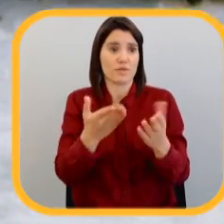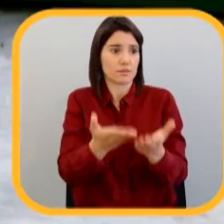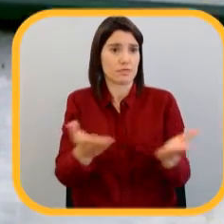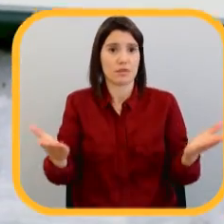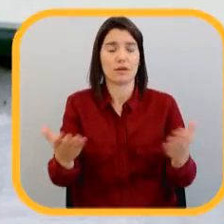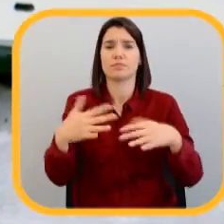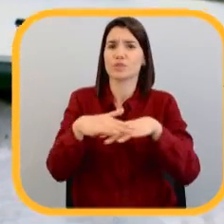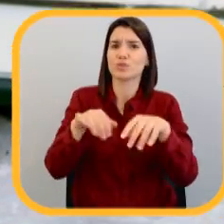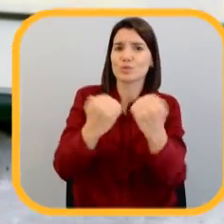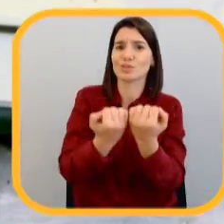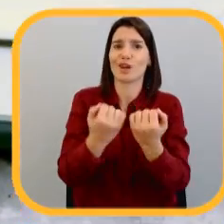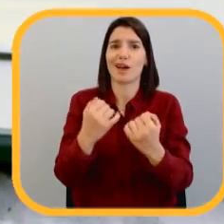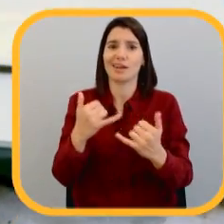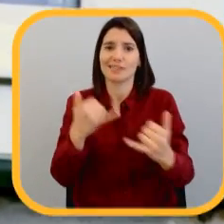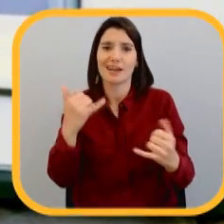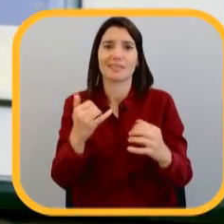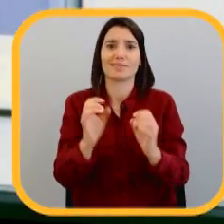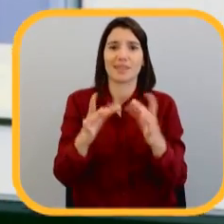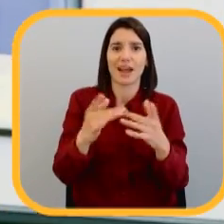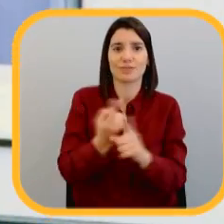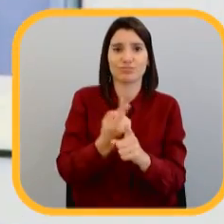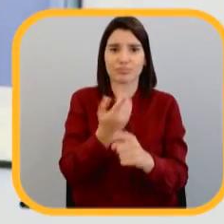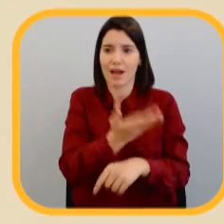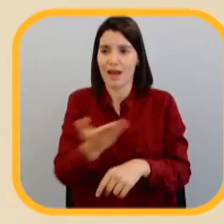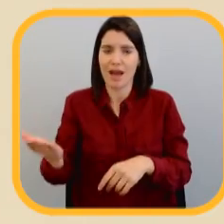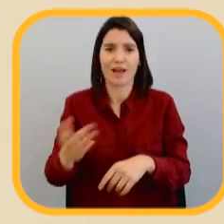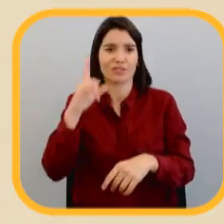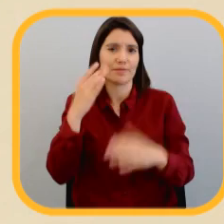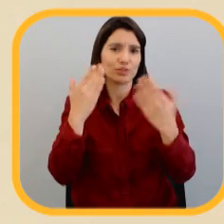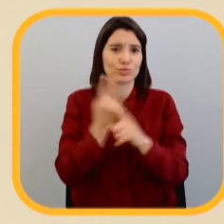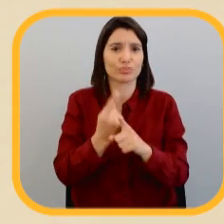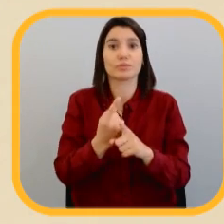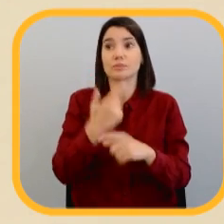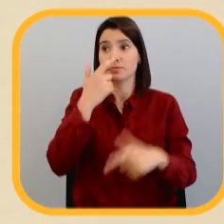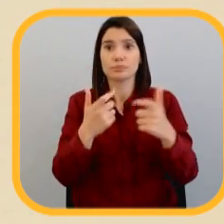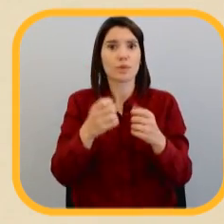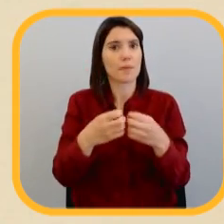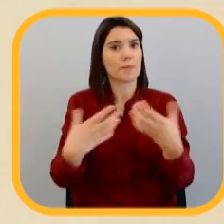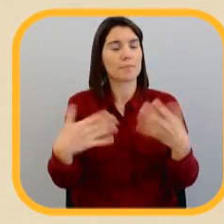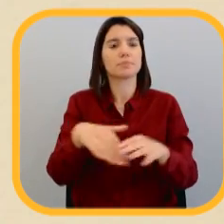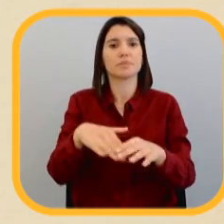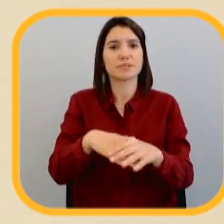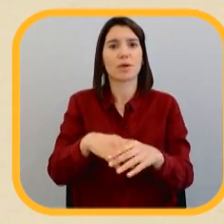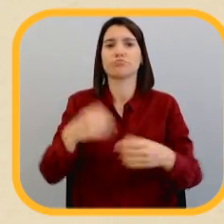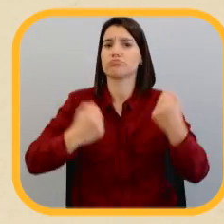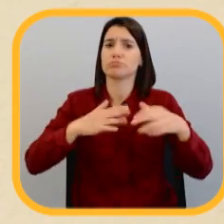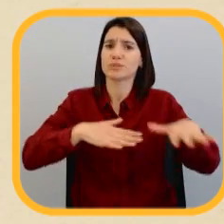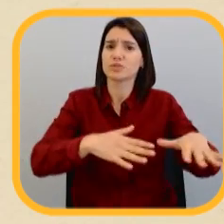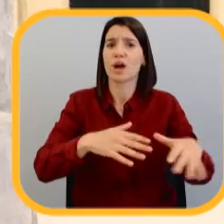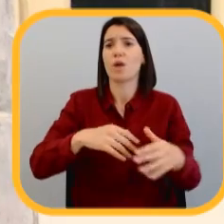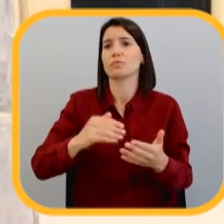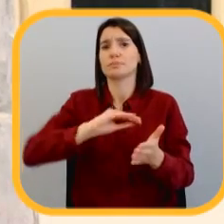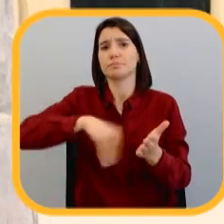novas ferramentas à disposição, como as redes sociais digitais, tem sido realçada uma maior eficácia na mobilização de pessoas, quer seja